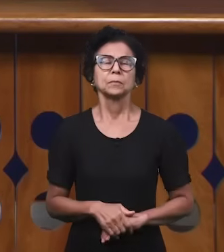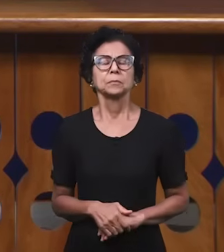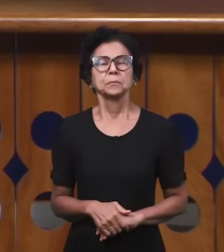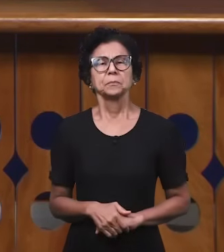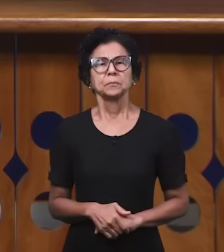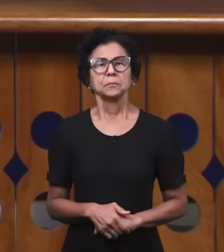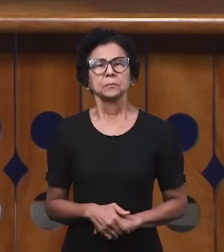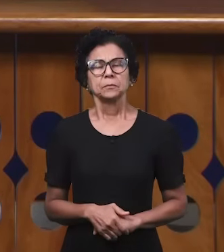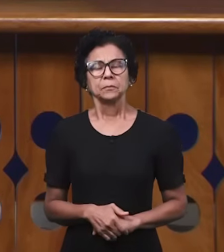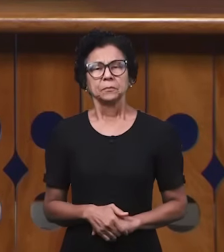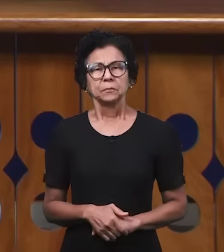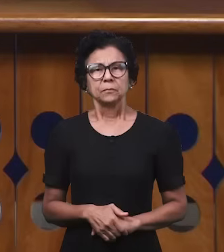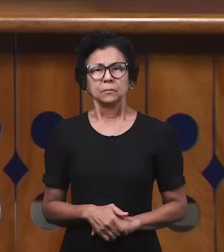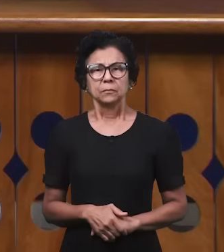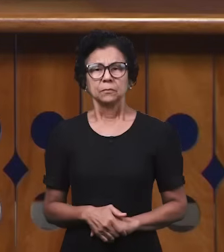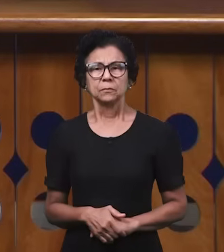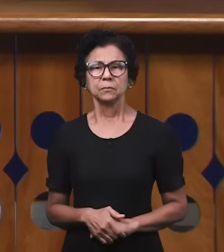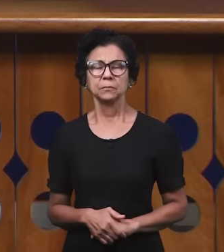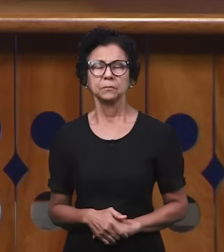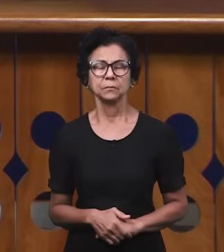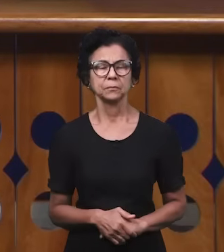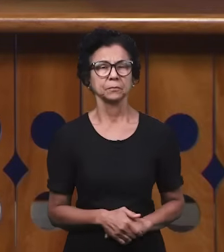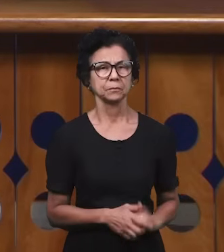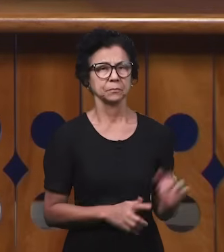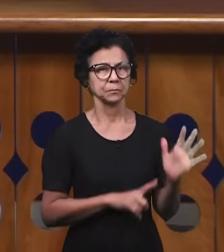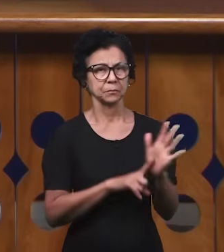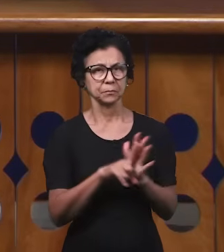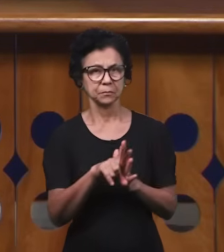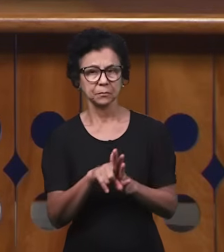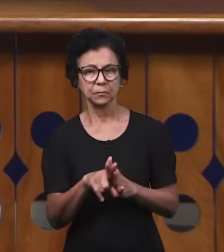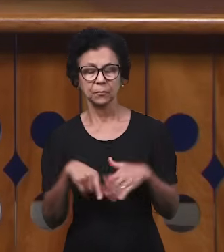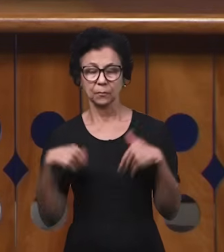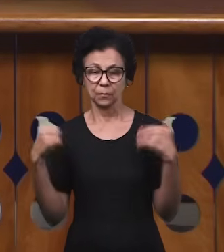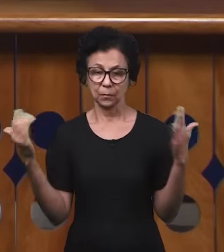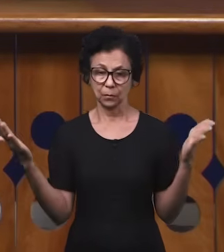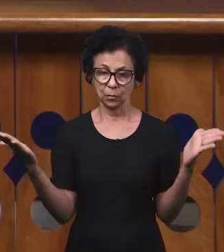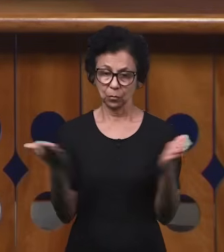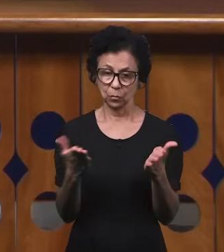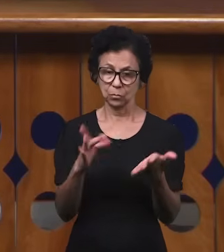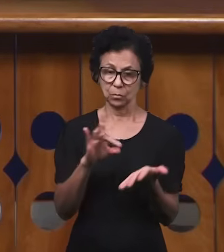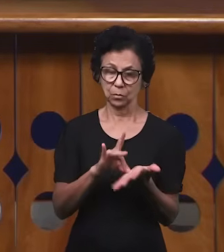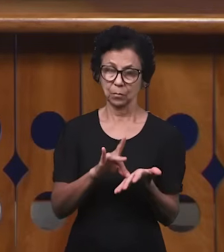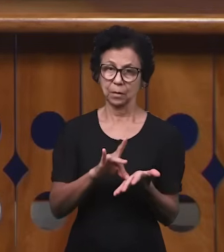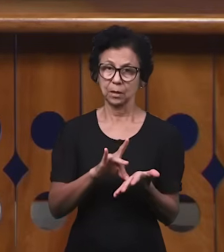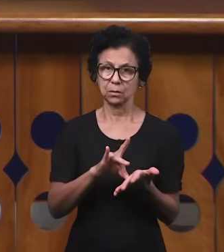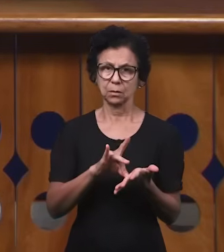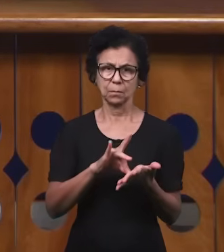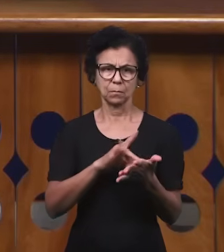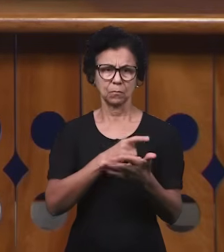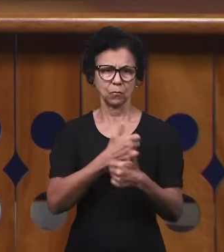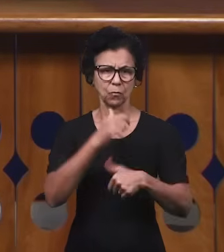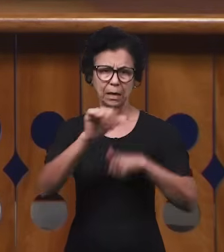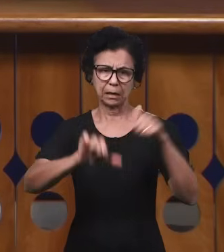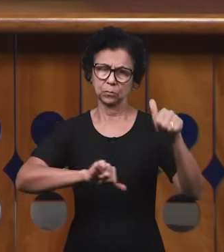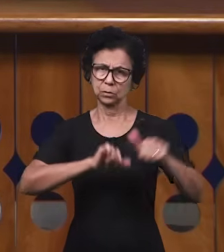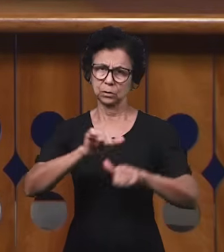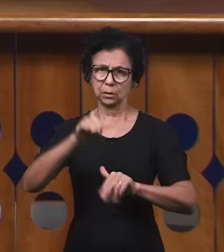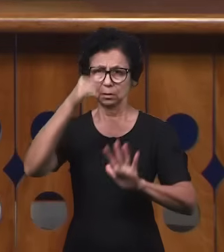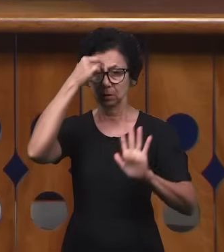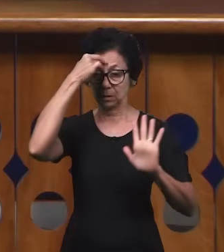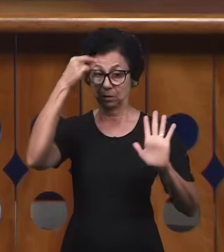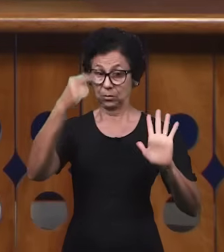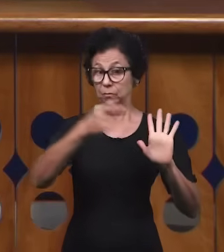Sexto, estamos vivendo em uma época de grandes transformações. A inteligência